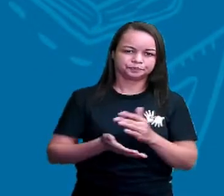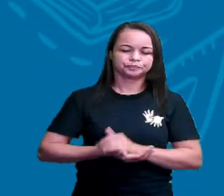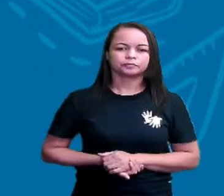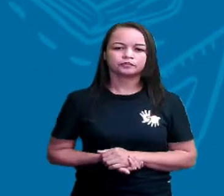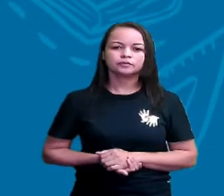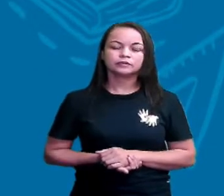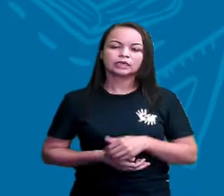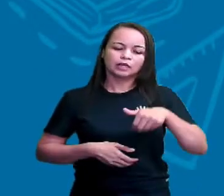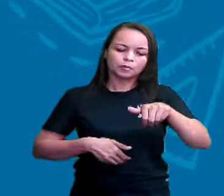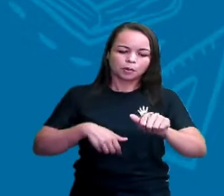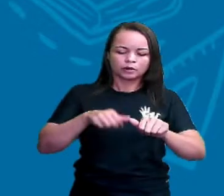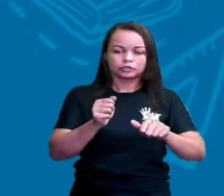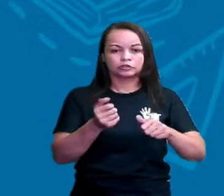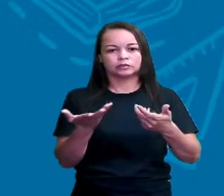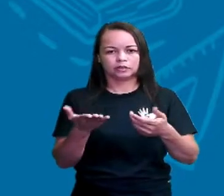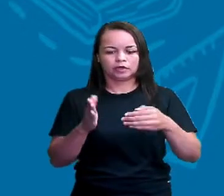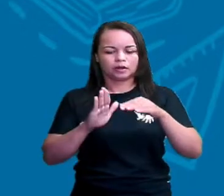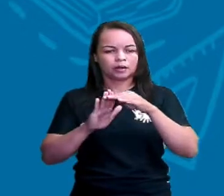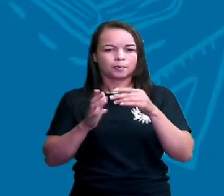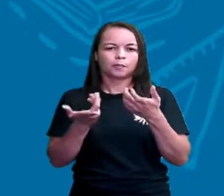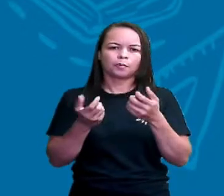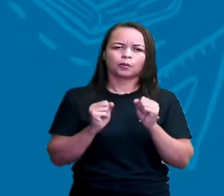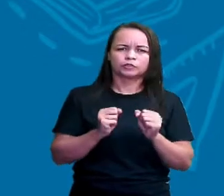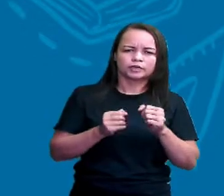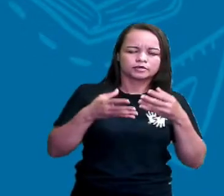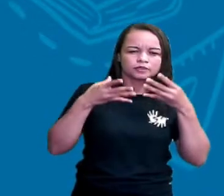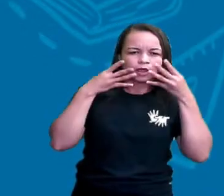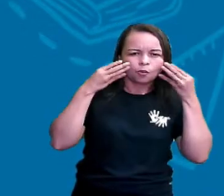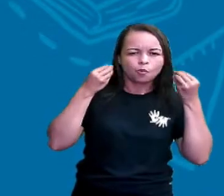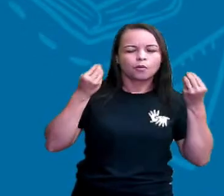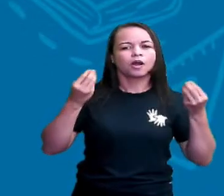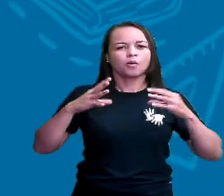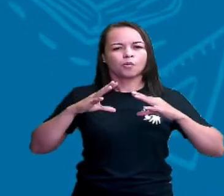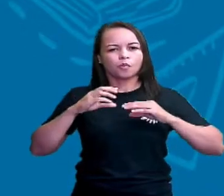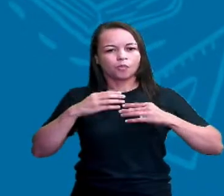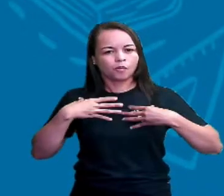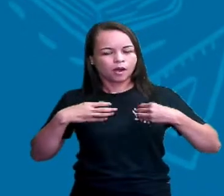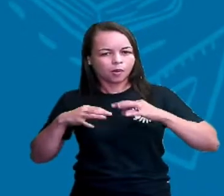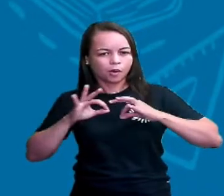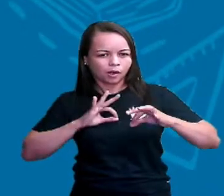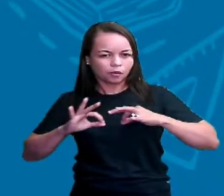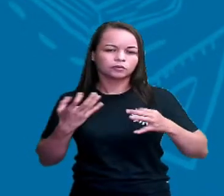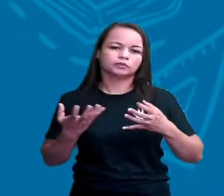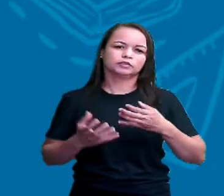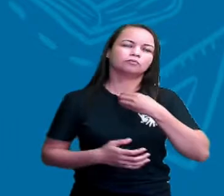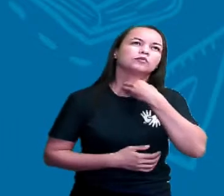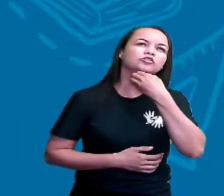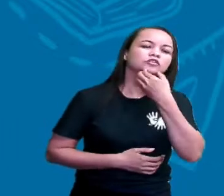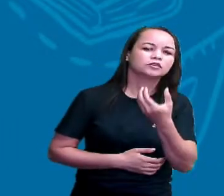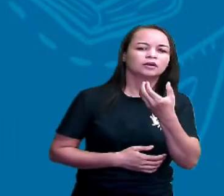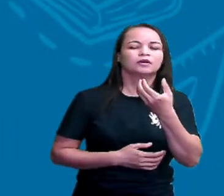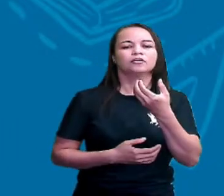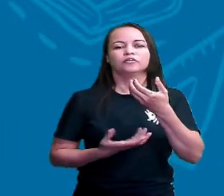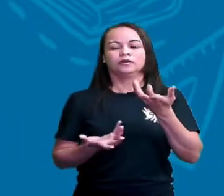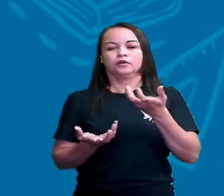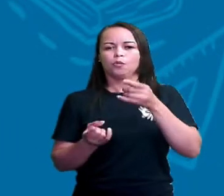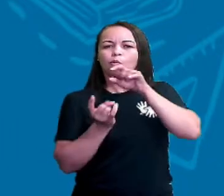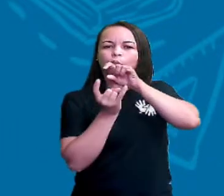que poderia ser uma onça, poderia ser uma girafa, um elefante, um